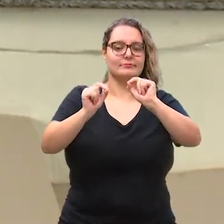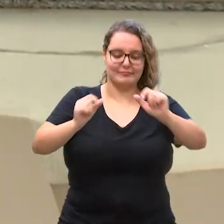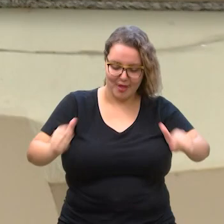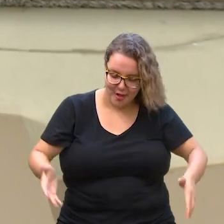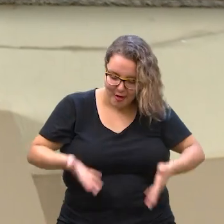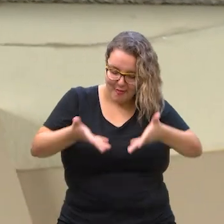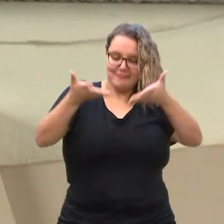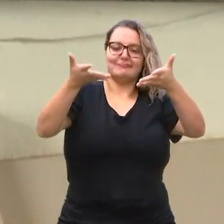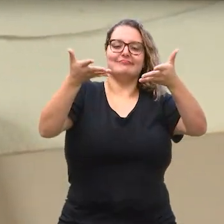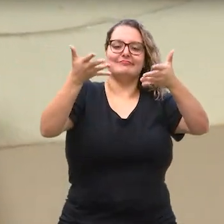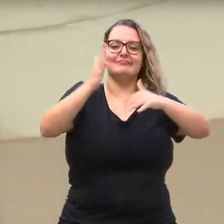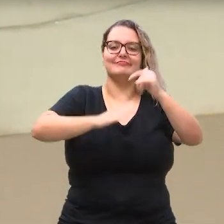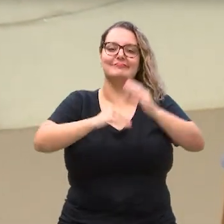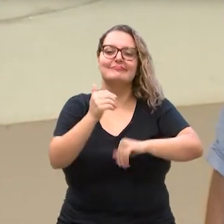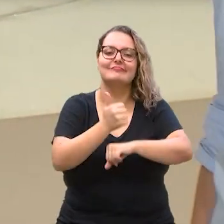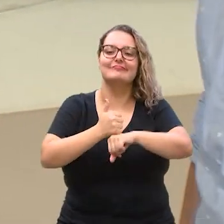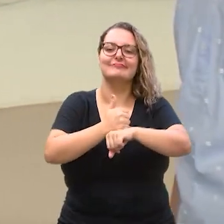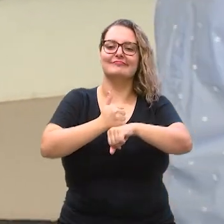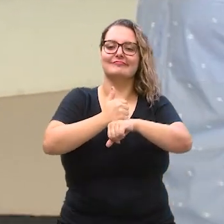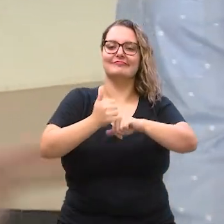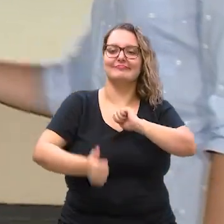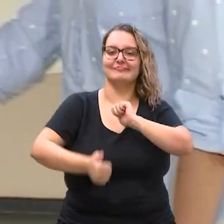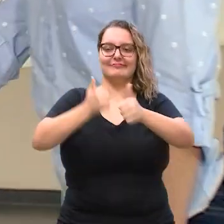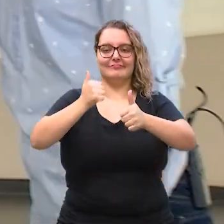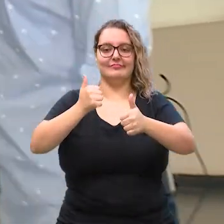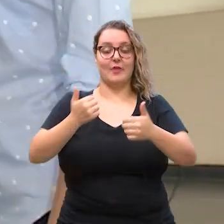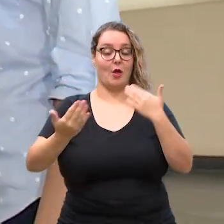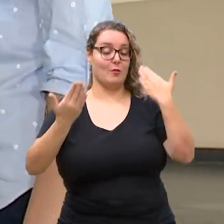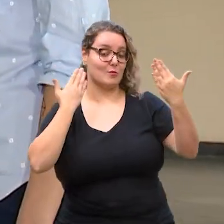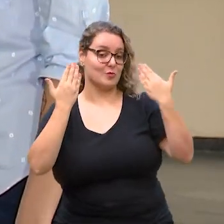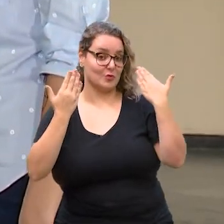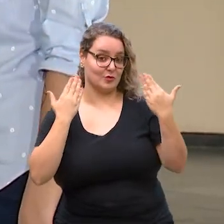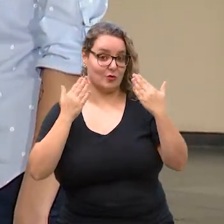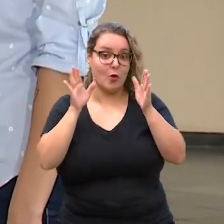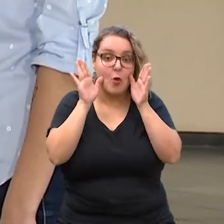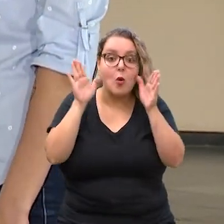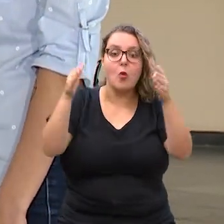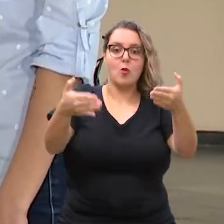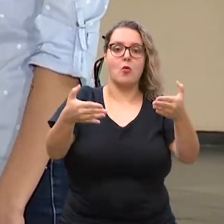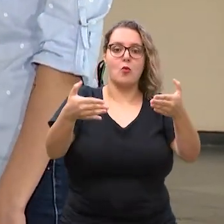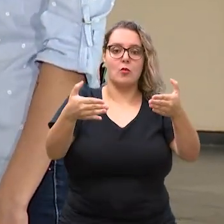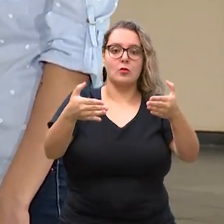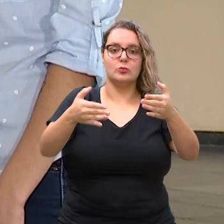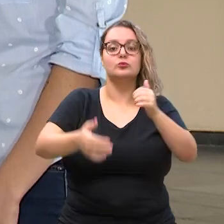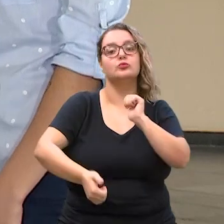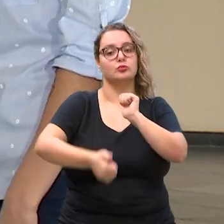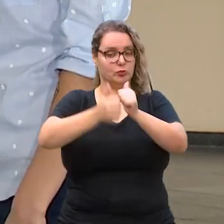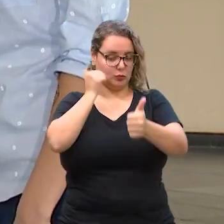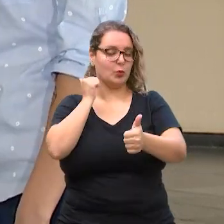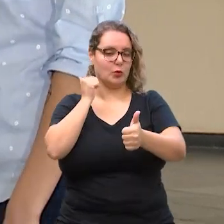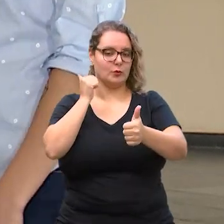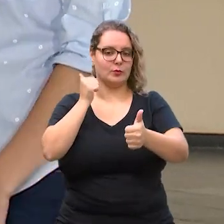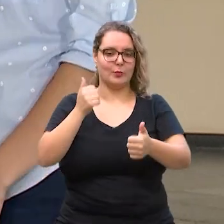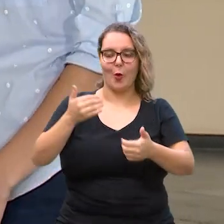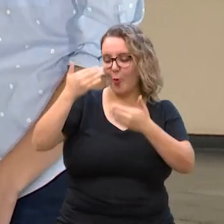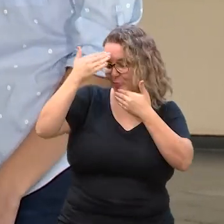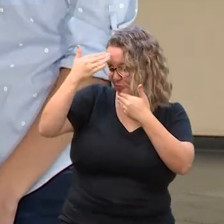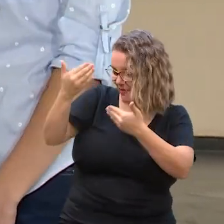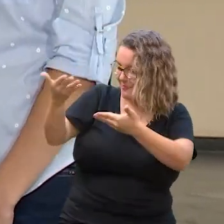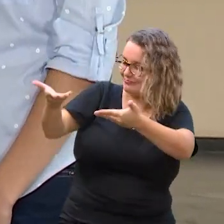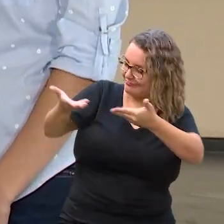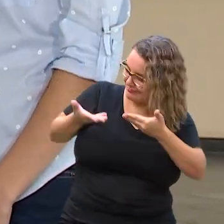atleta. Gabriela Finati, psicóloga com enfoque no esporte, muito obrigado por ter aceito o convite para